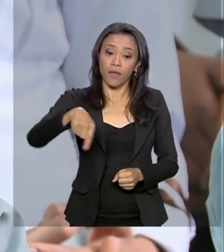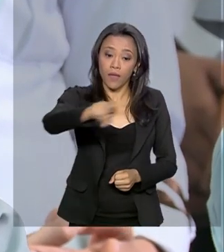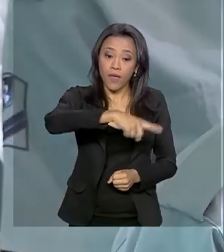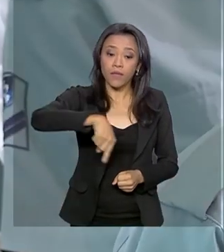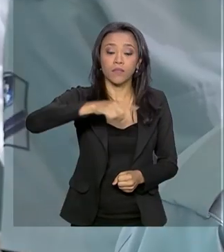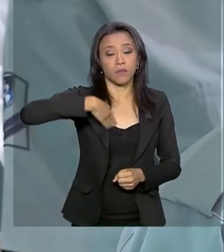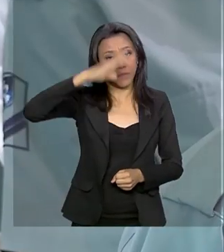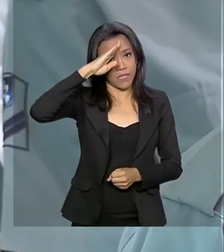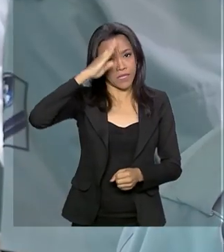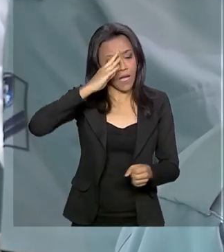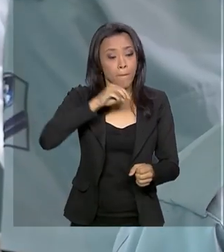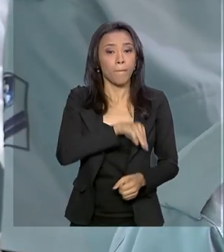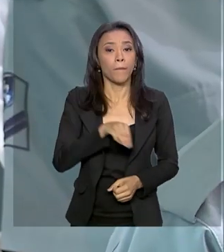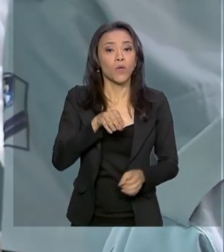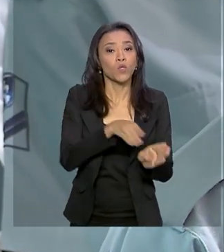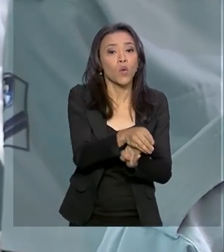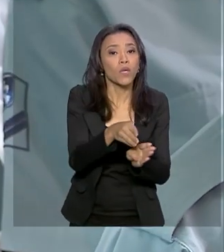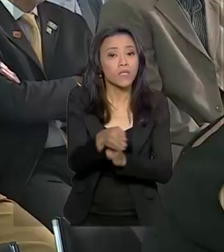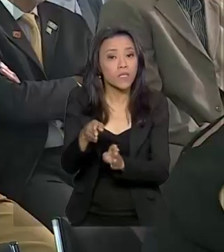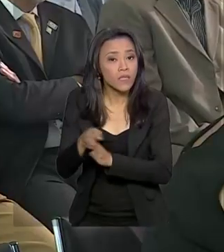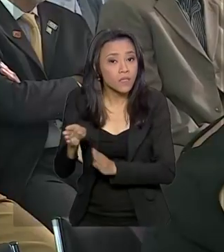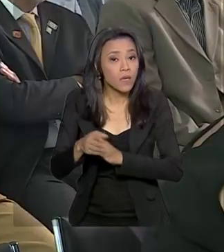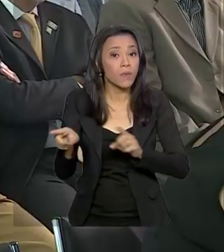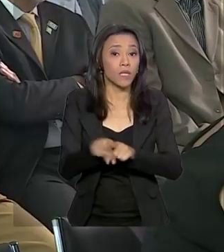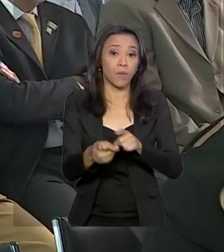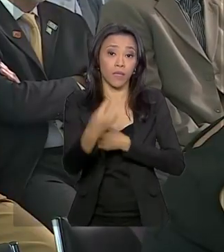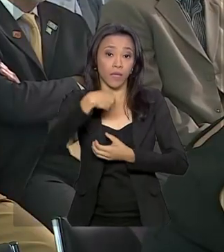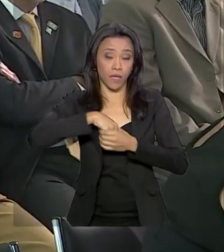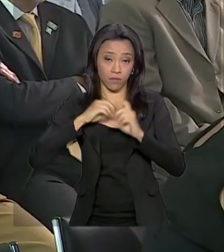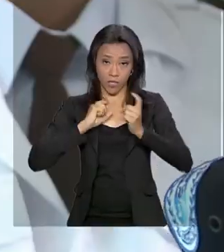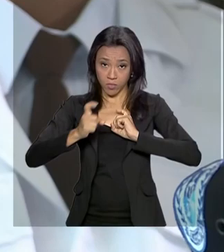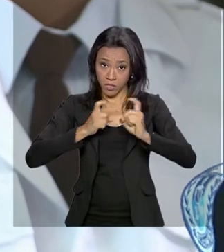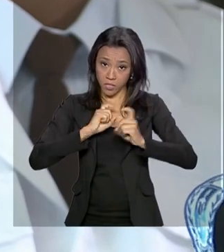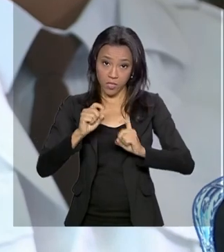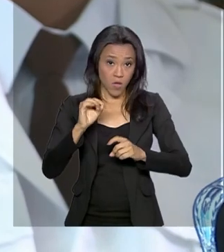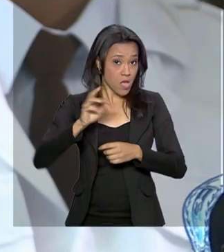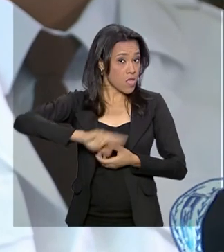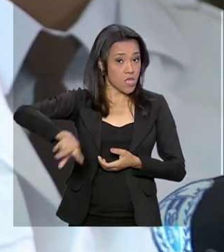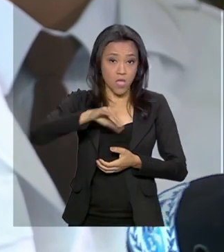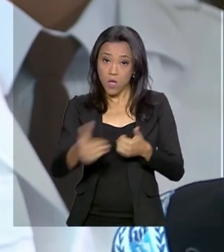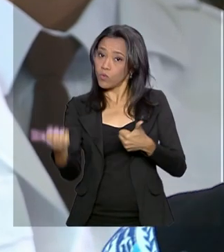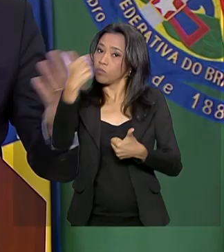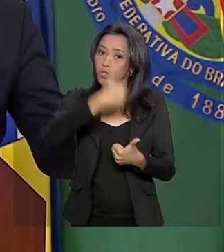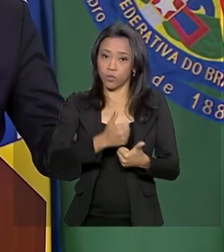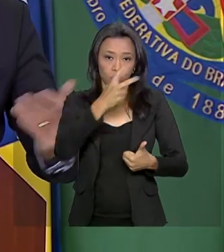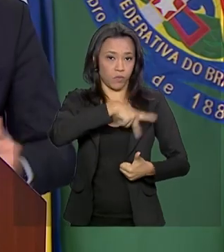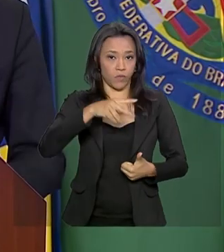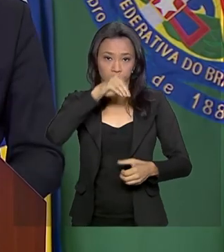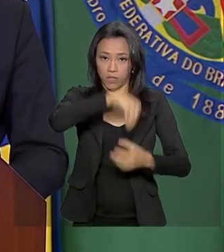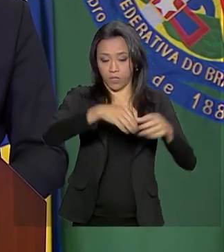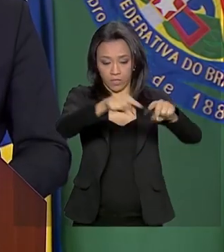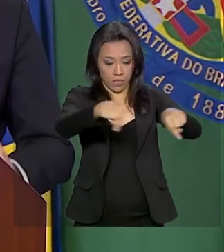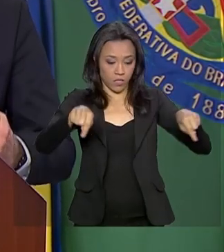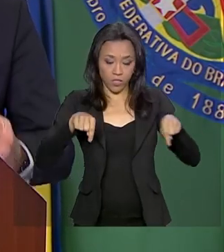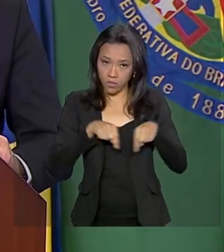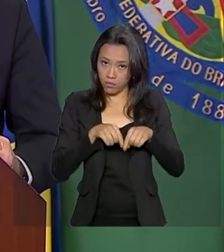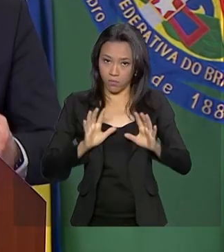tutorias e na área administrativa, sem substituir os professores dentro da sala de aula. Lá dentro,